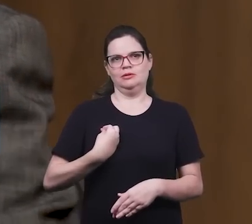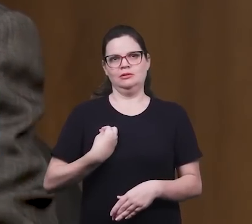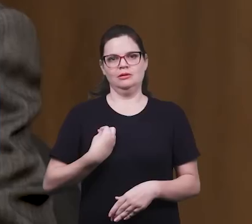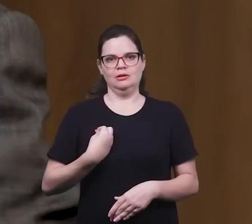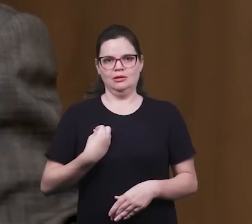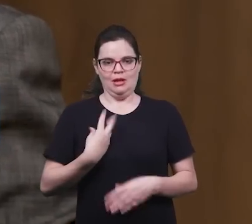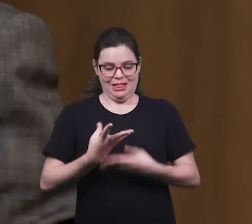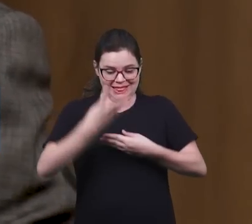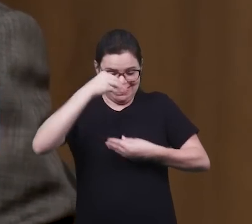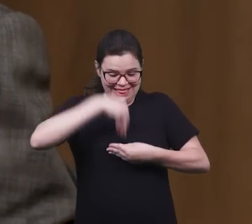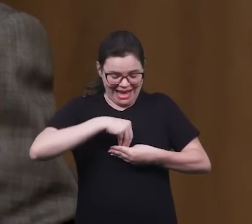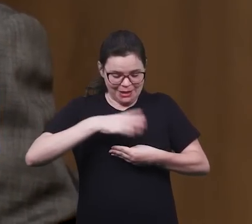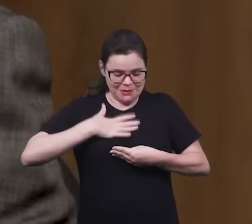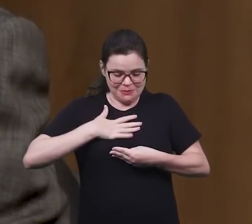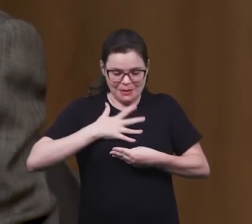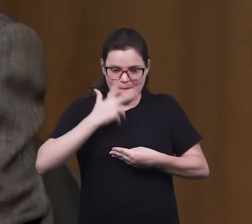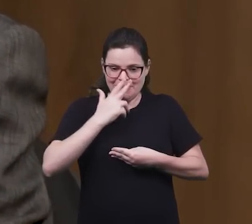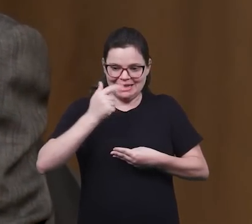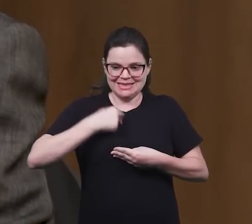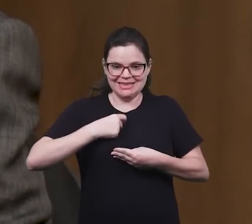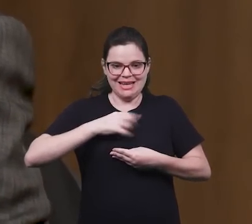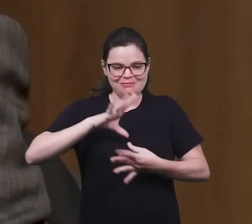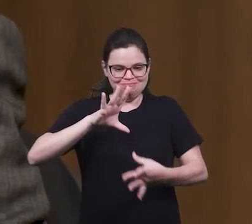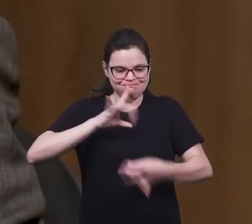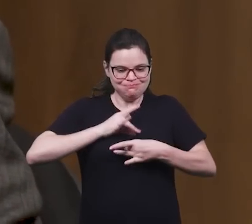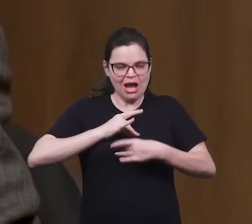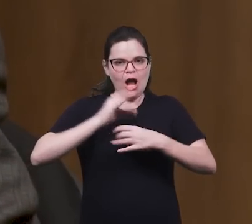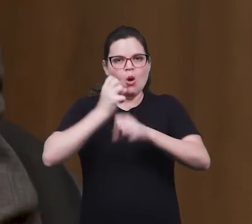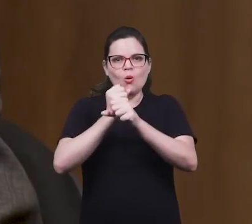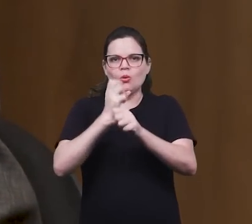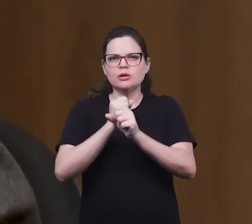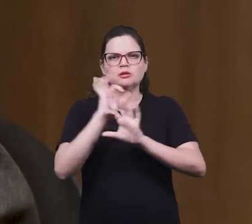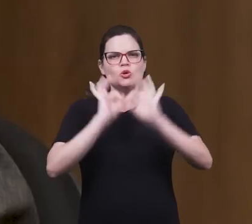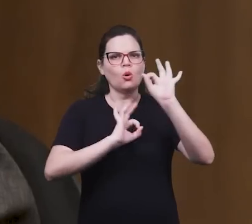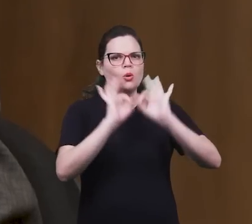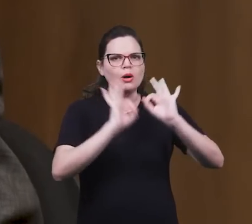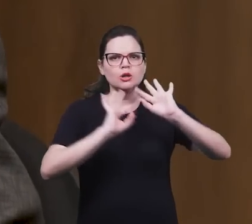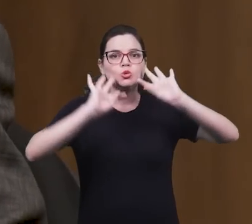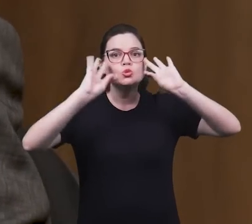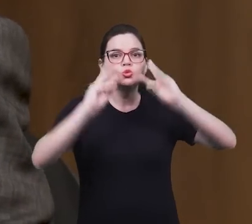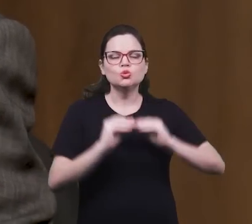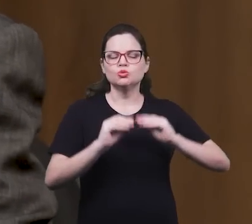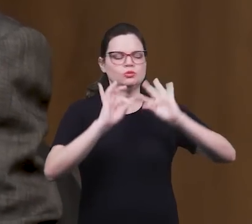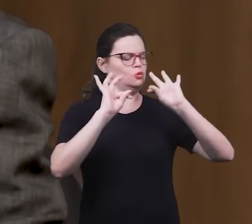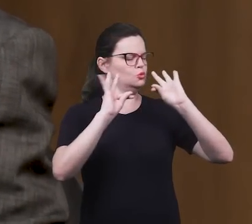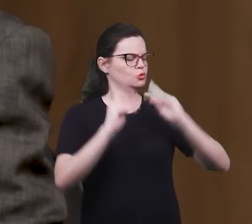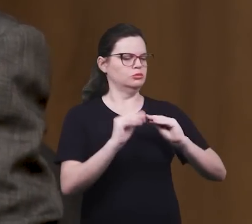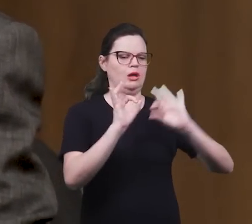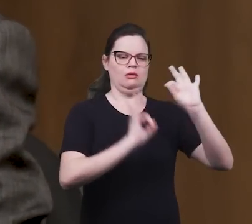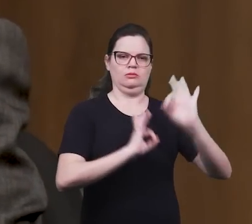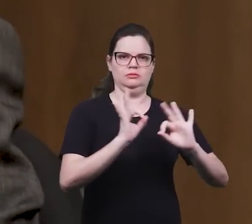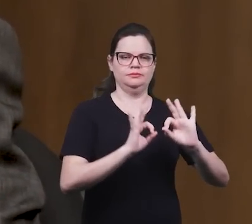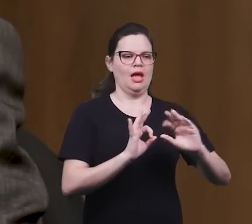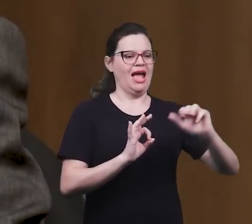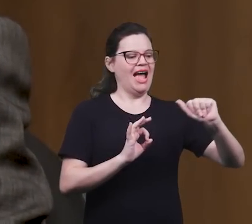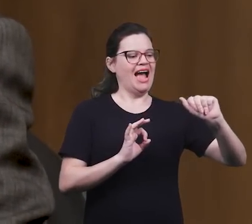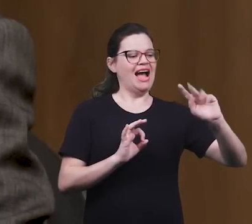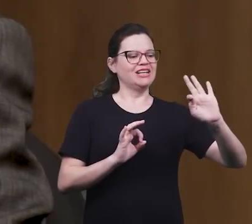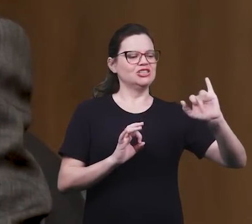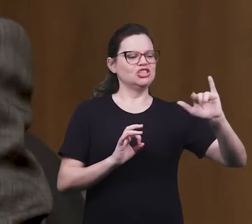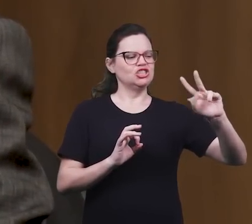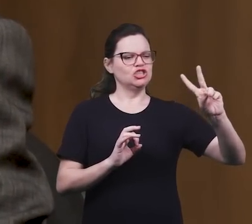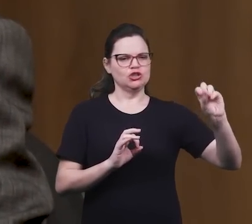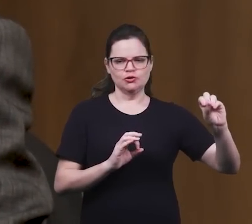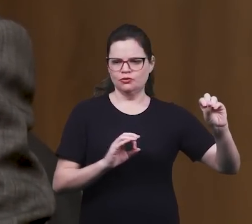meu sangue, é um sangue de contador, onde tudo é programado, tudo é bem organizado, né? O ativo tem que bater com o passivo, aquela